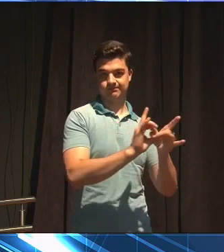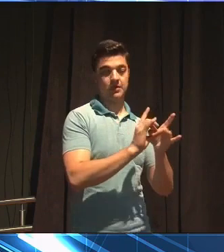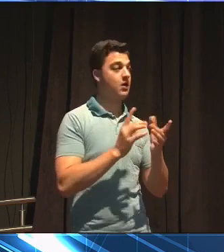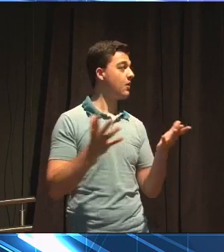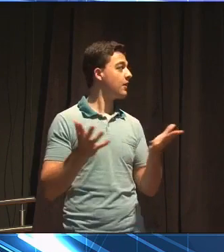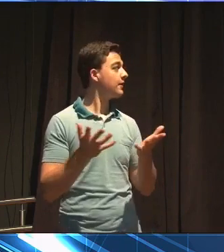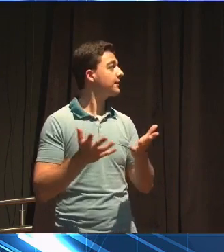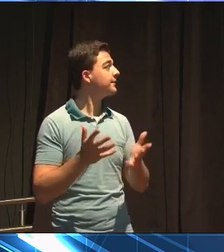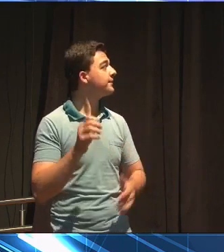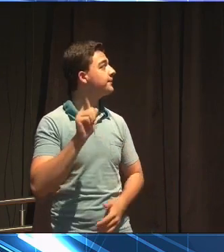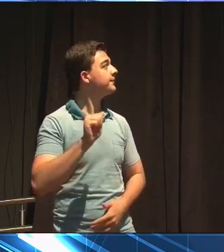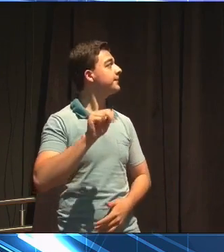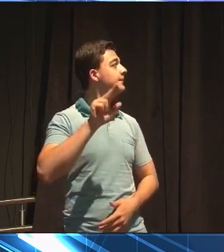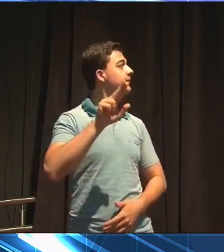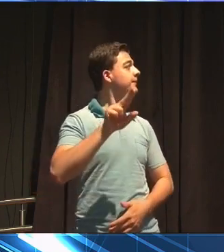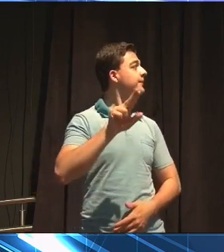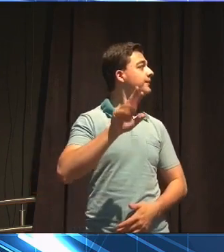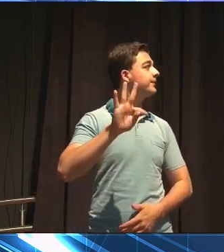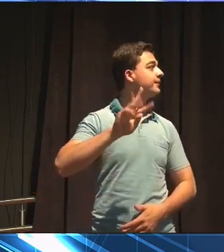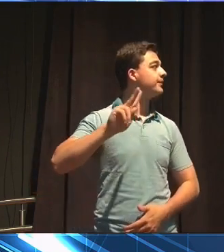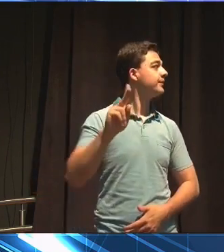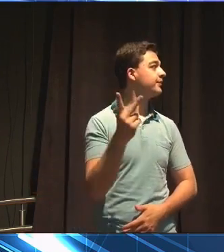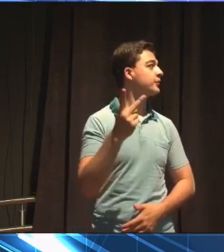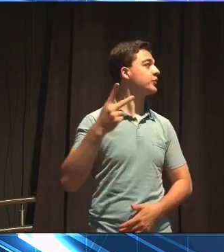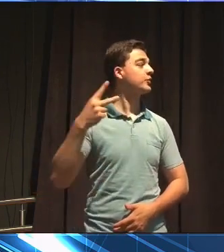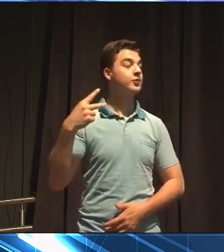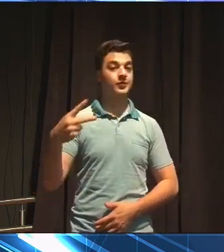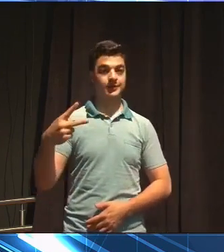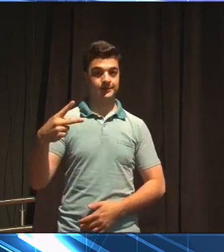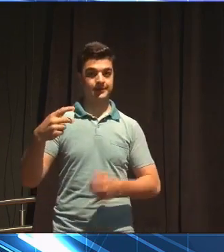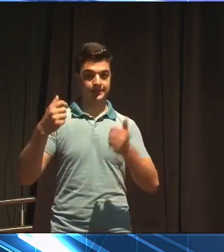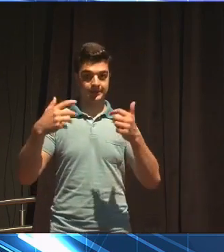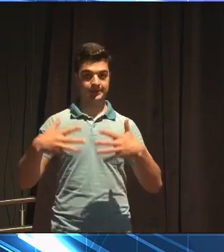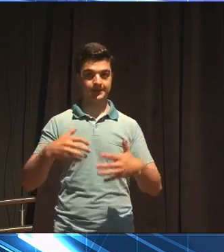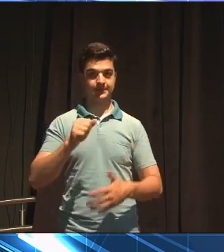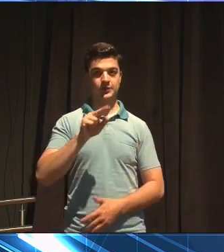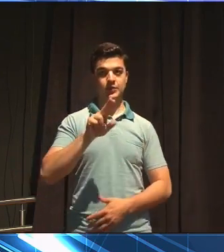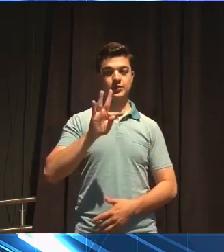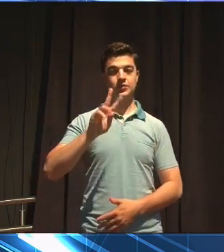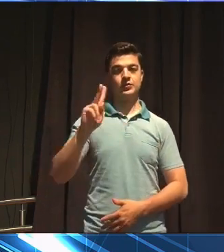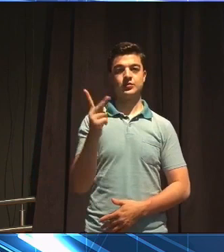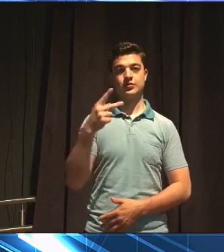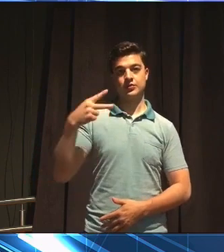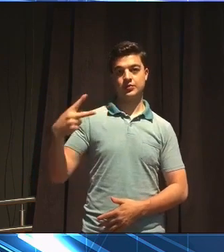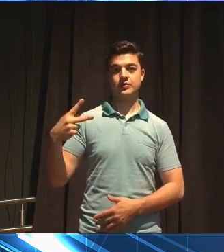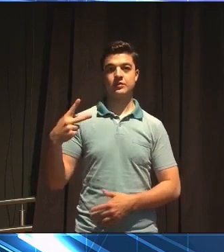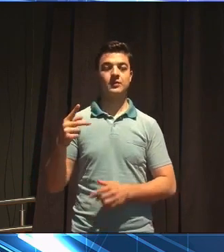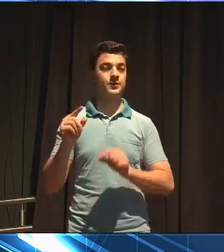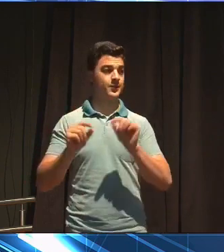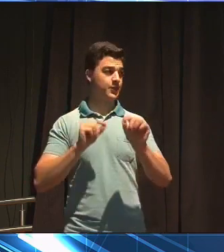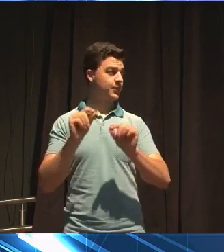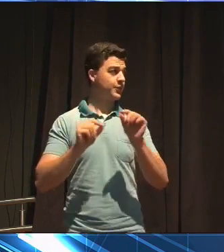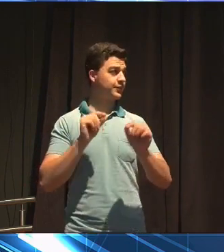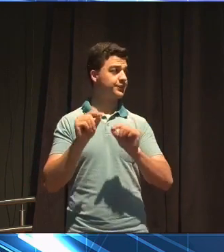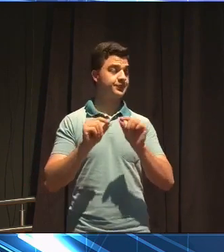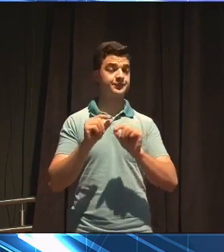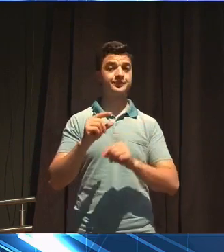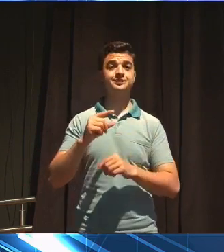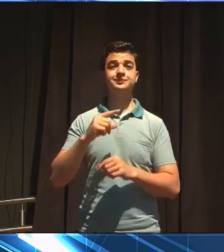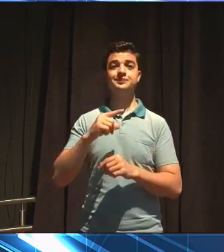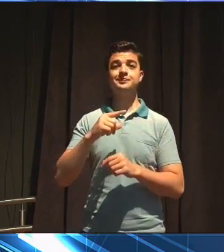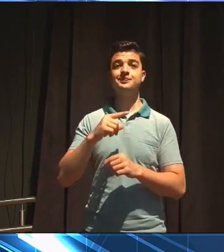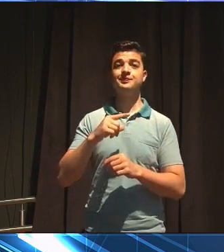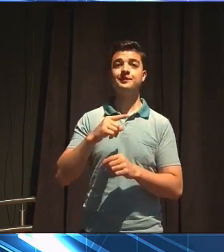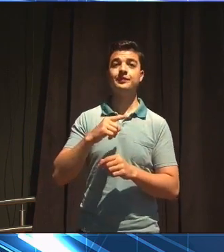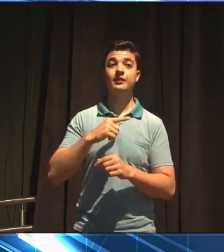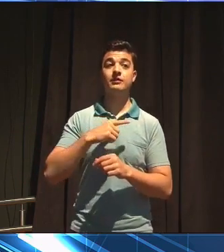2. Se você não sabe, o OAuth 2, 99,9% de todos os players de OAuth 2 do